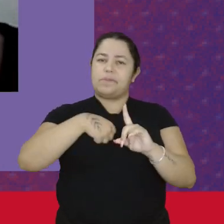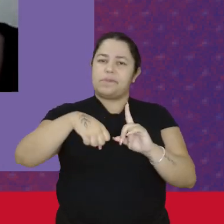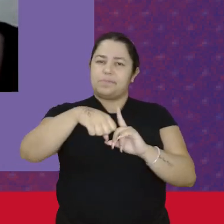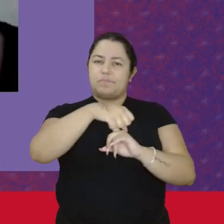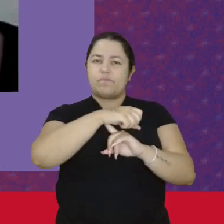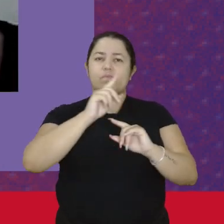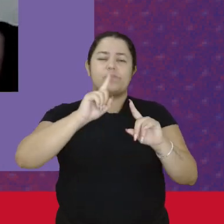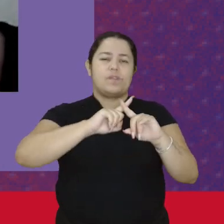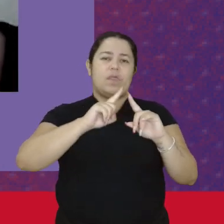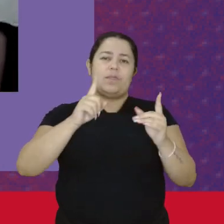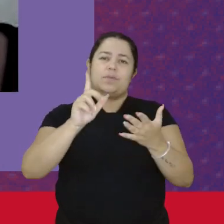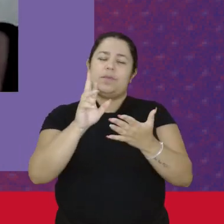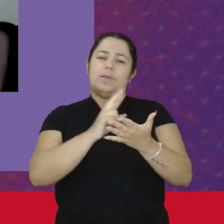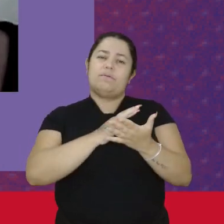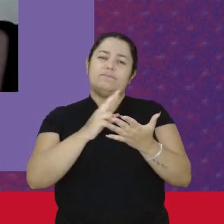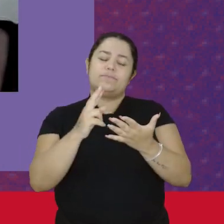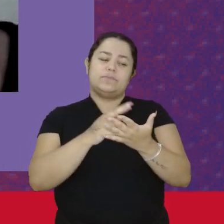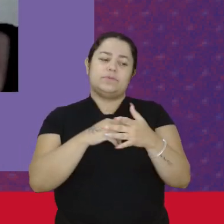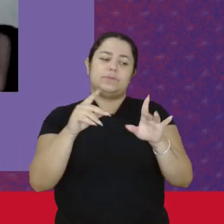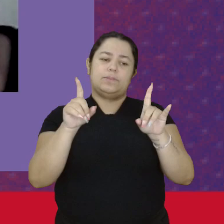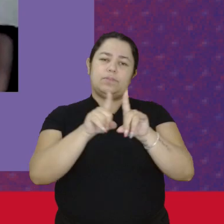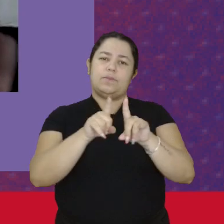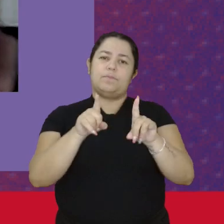nessas revistas, ela sempre procurava,